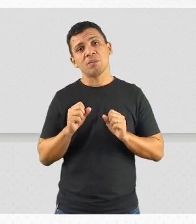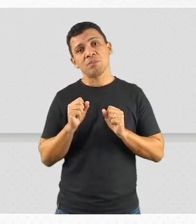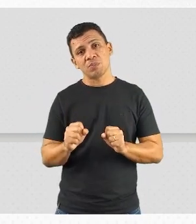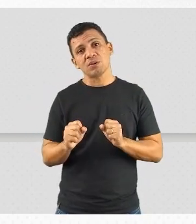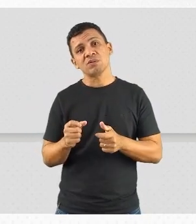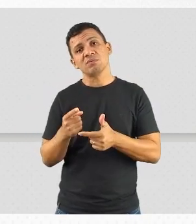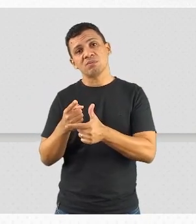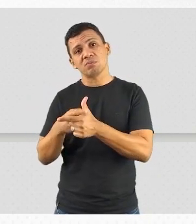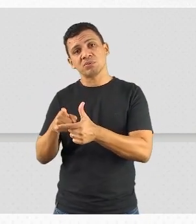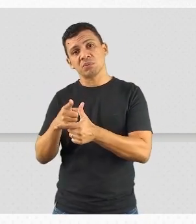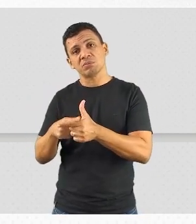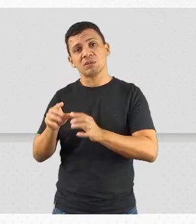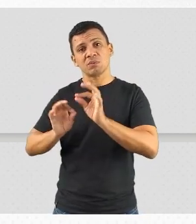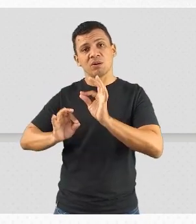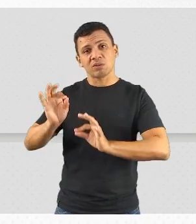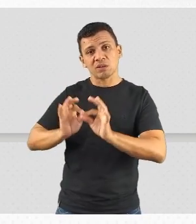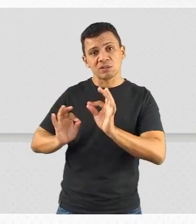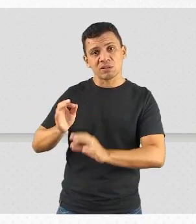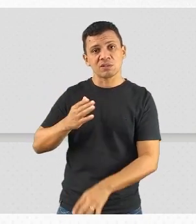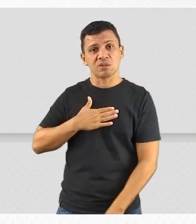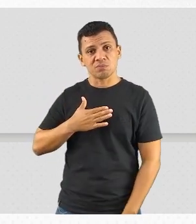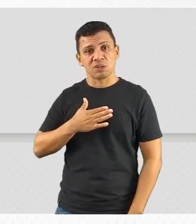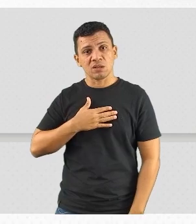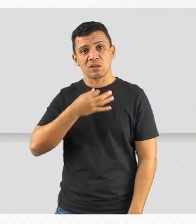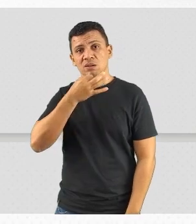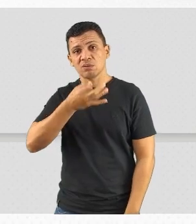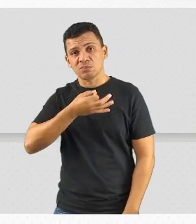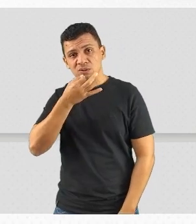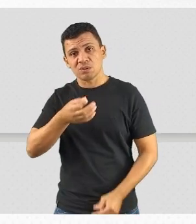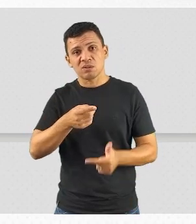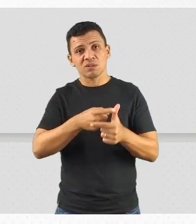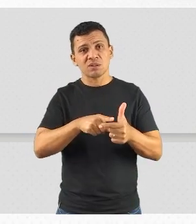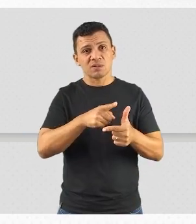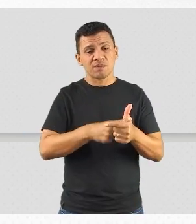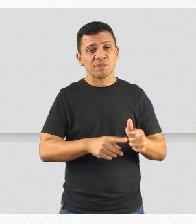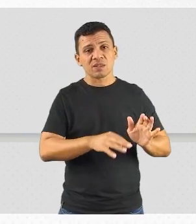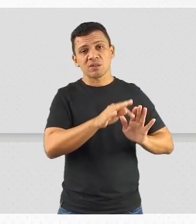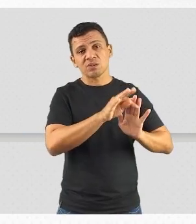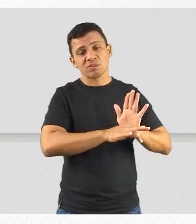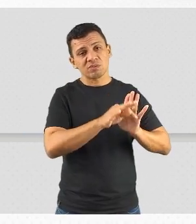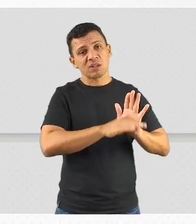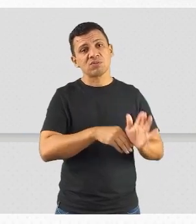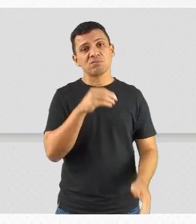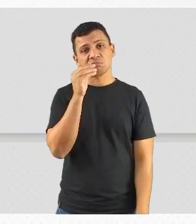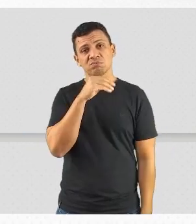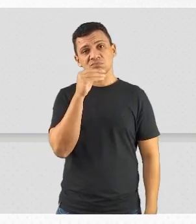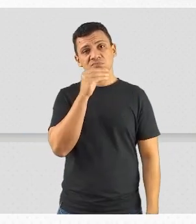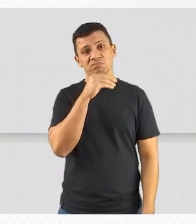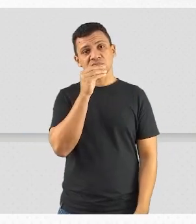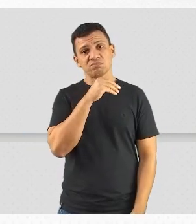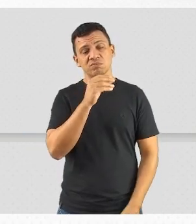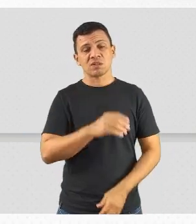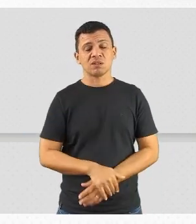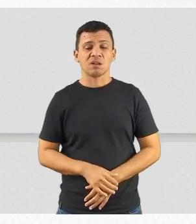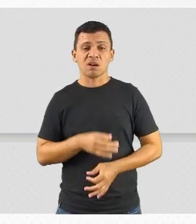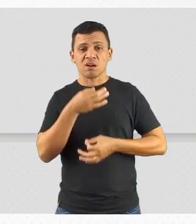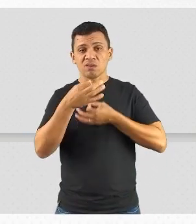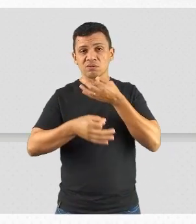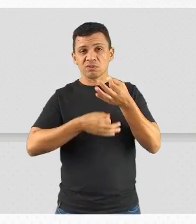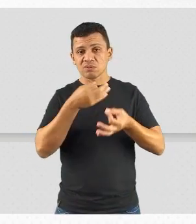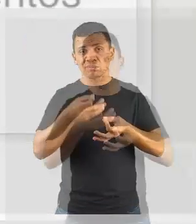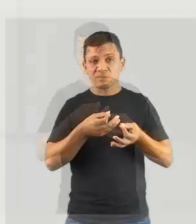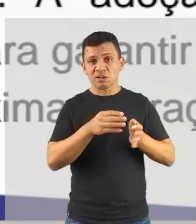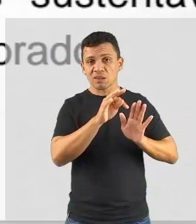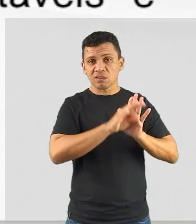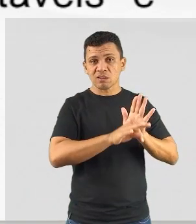minha organização, a minha argumentação e o meu texto vai ficar frágil, né? Não vai estar com a argumentação bem